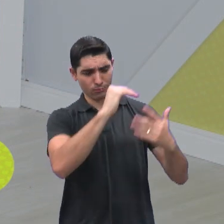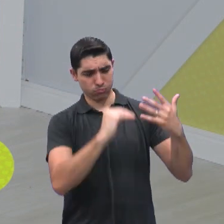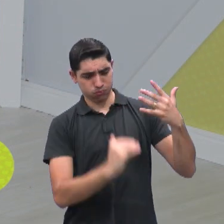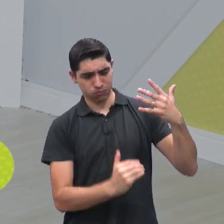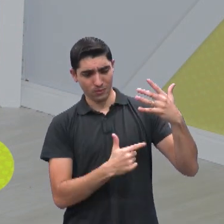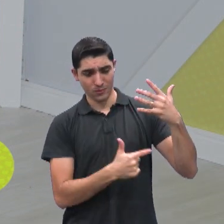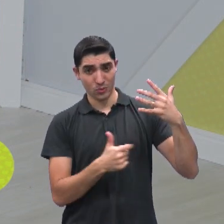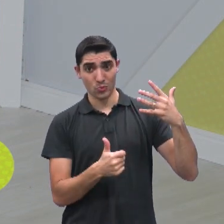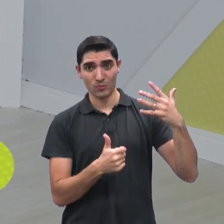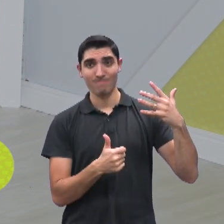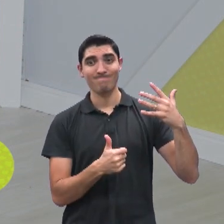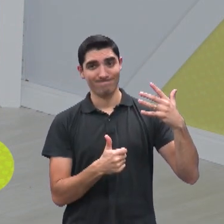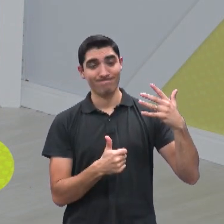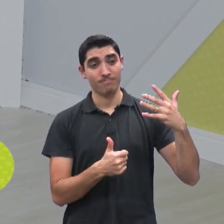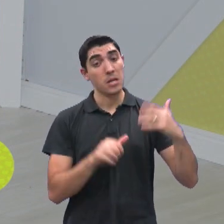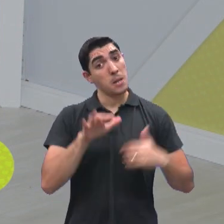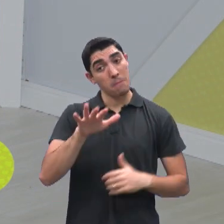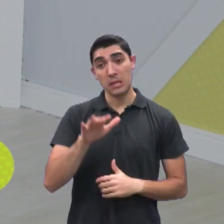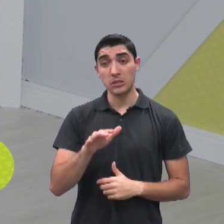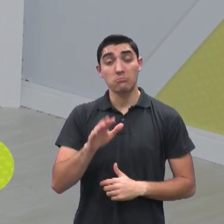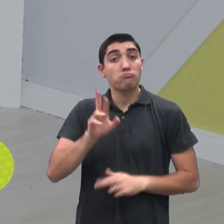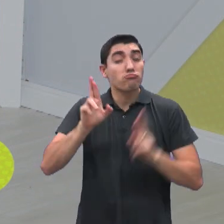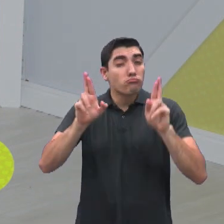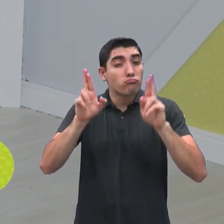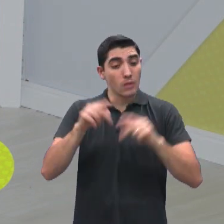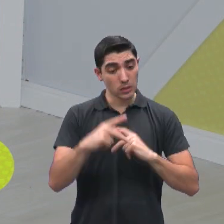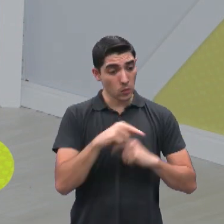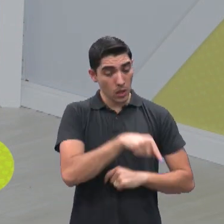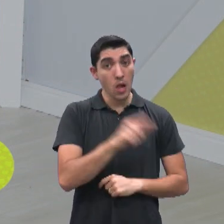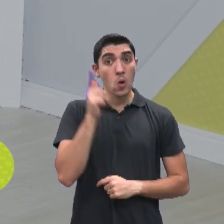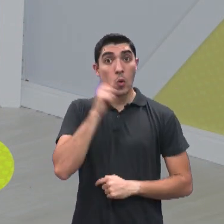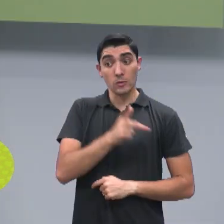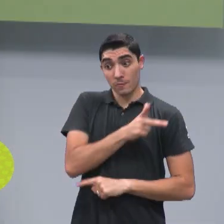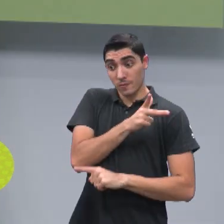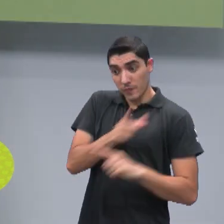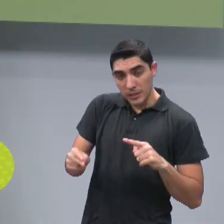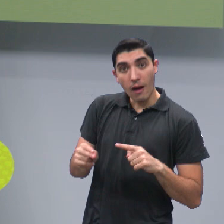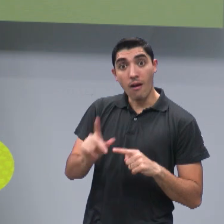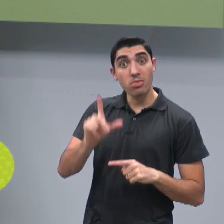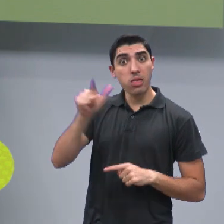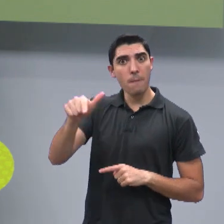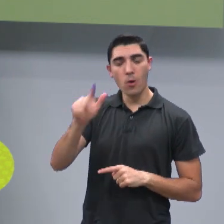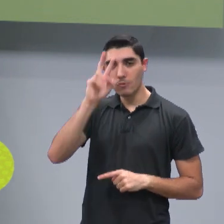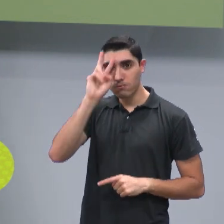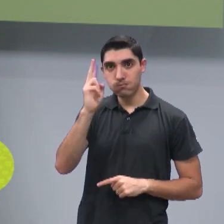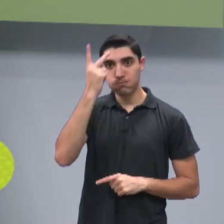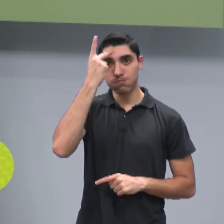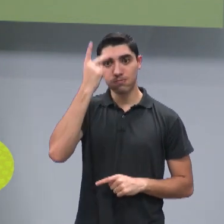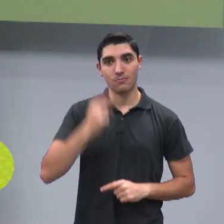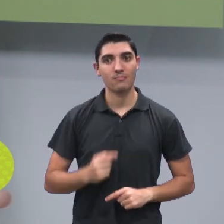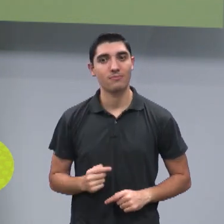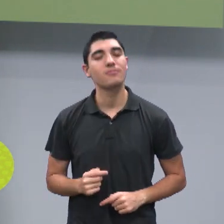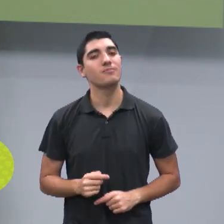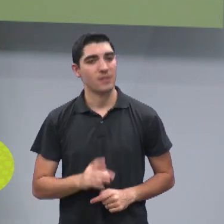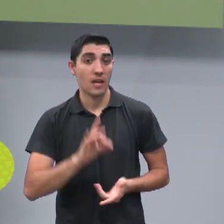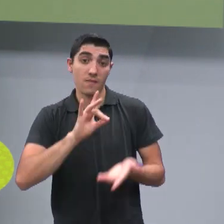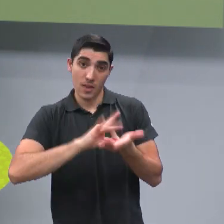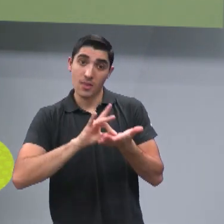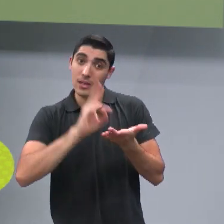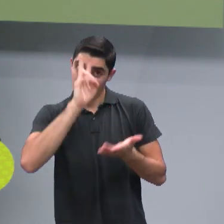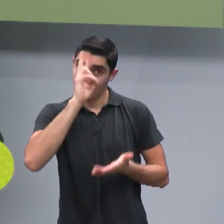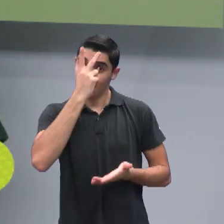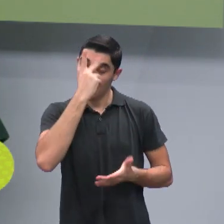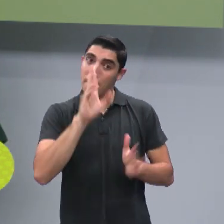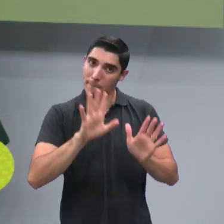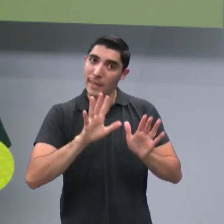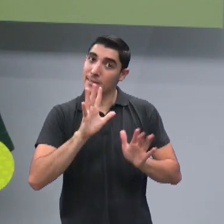adversário forte como esse lá em cima na tabela, para o São José começar o caminho das vitórias. Começar que já era para ter começado. Pois